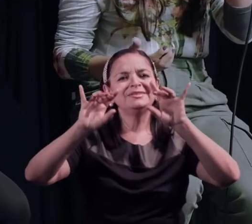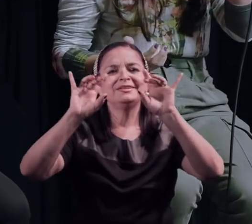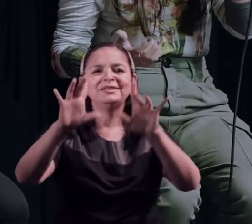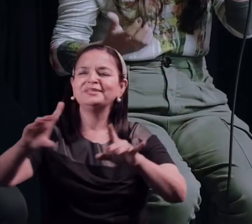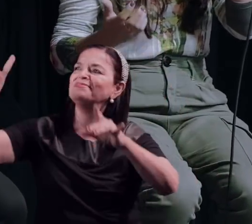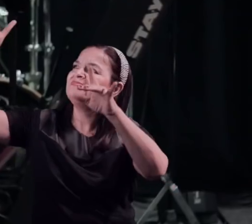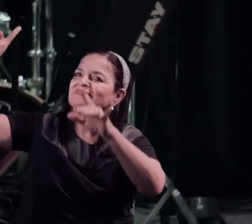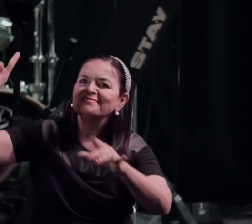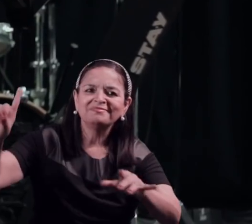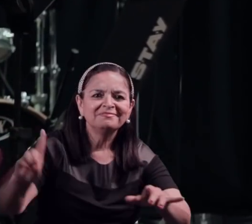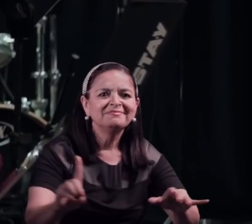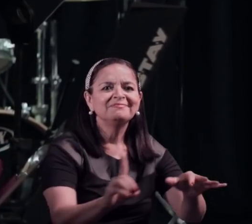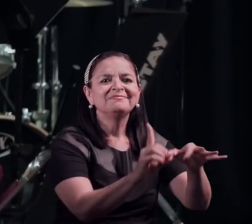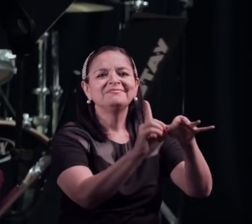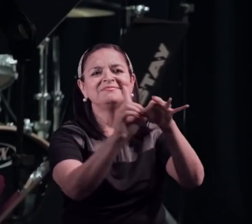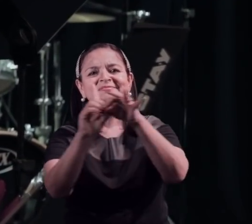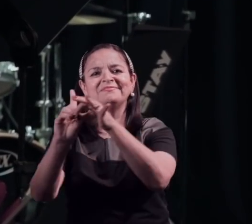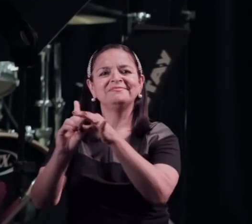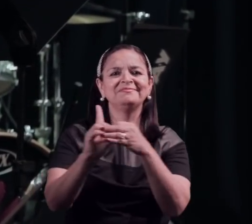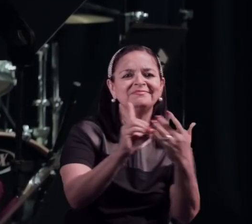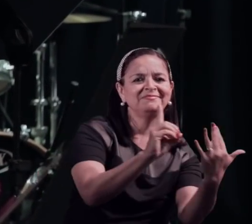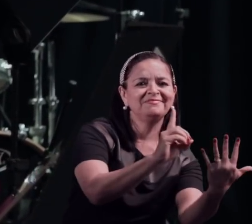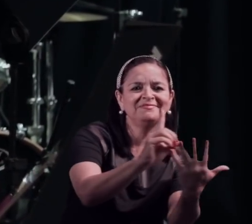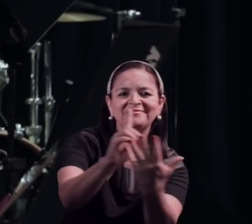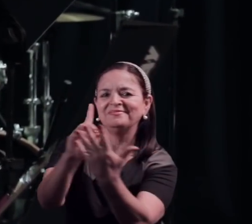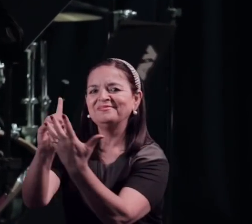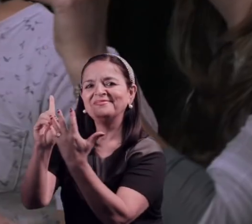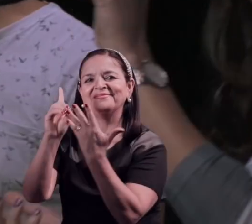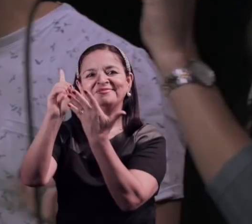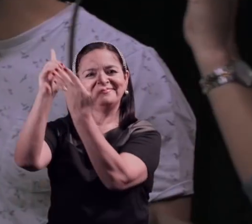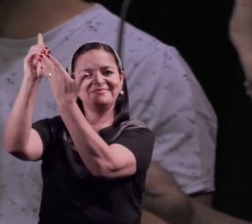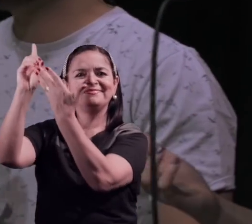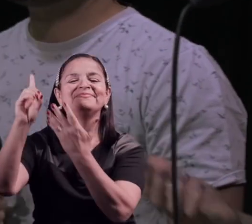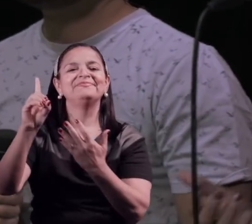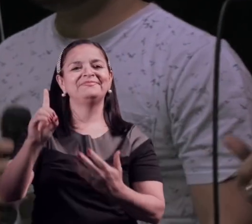Com a tua igreja que é teu povo,